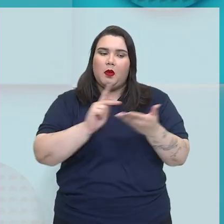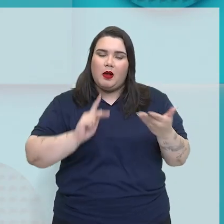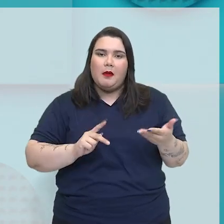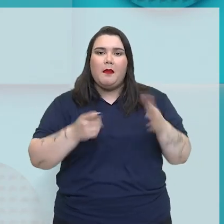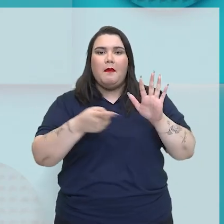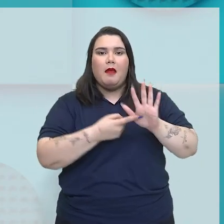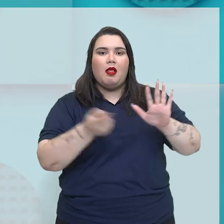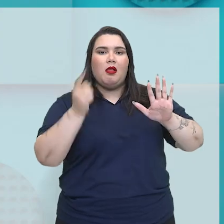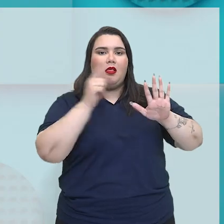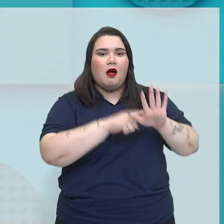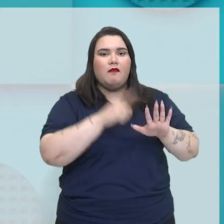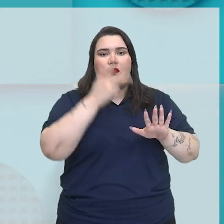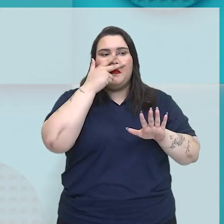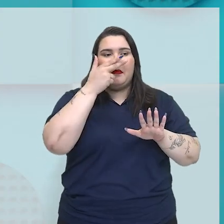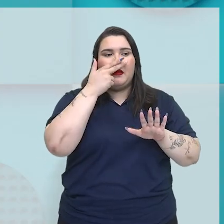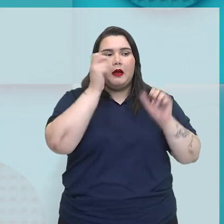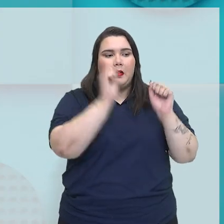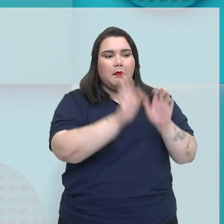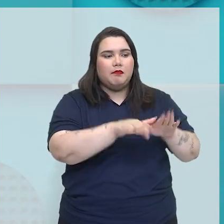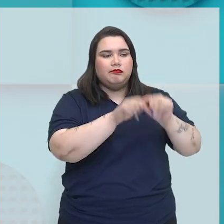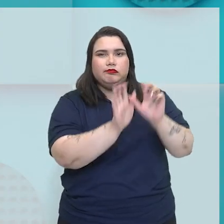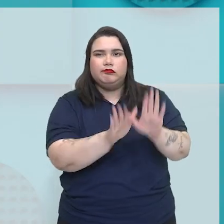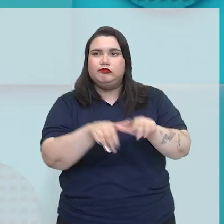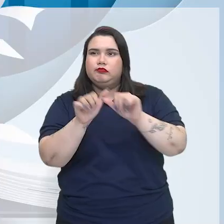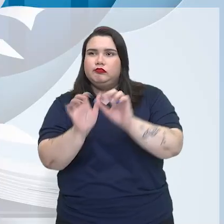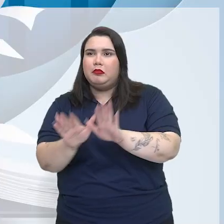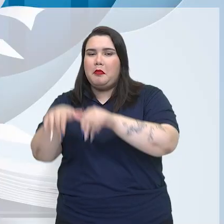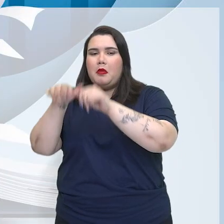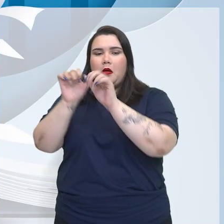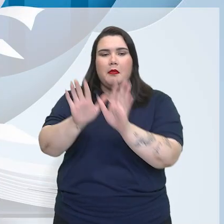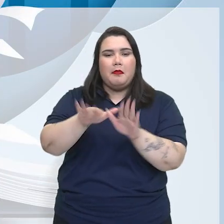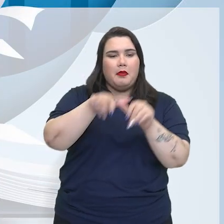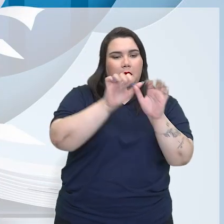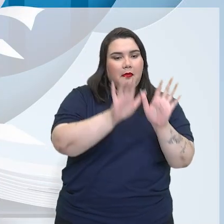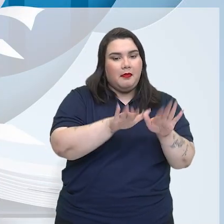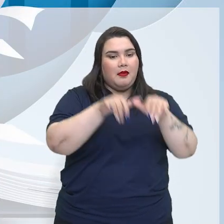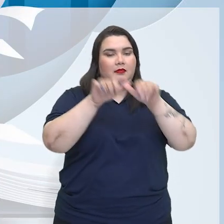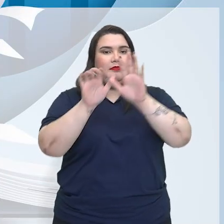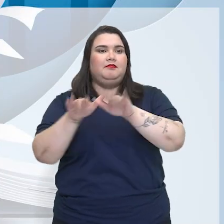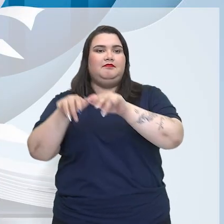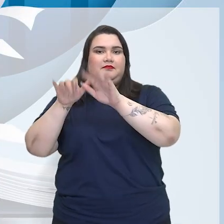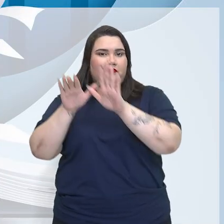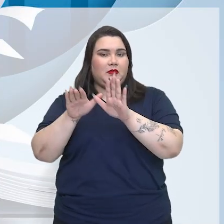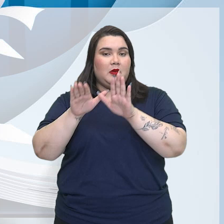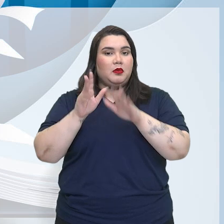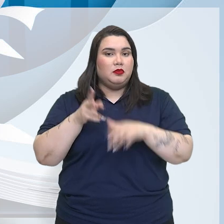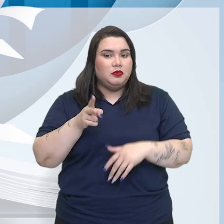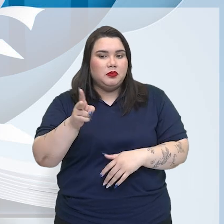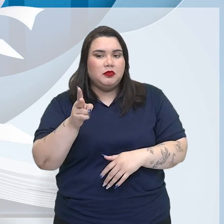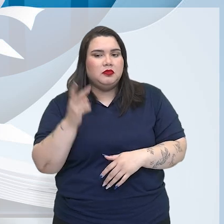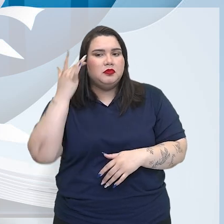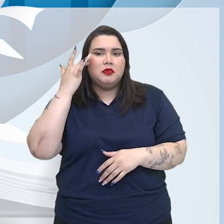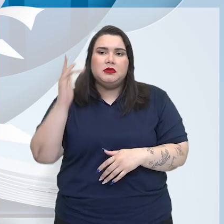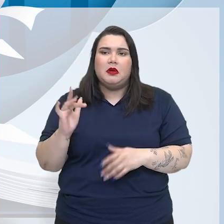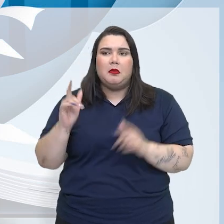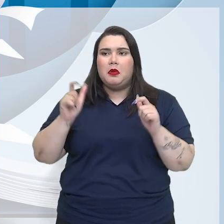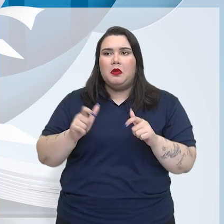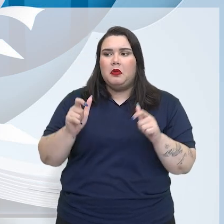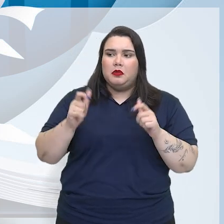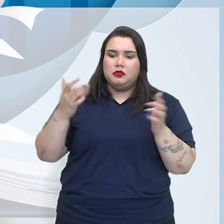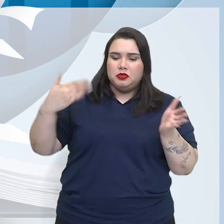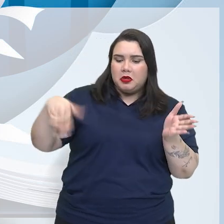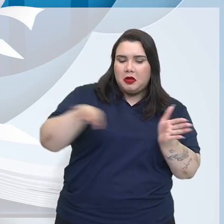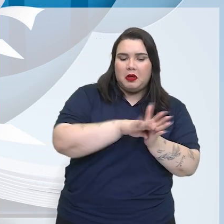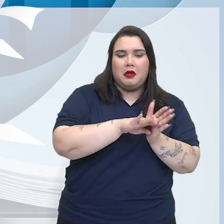pássaros, né? Então, são pássaros que chegam e não se sabe de onde vêm, né? Ninguém sabe de onde